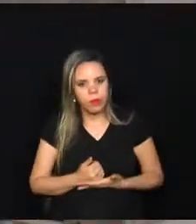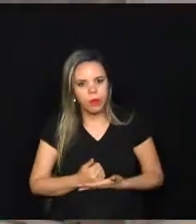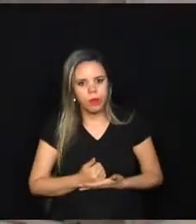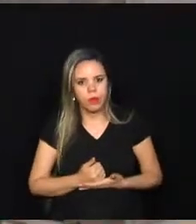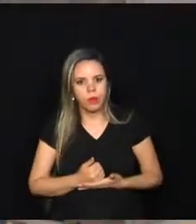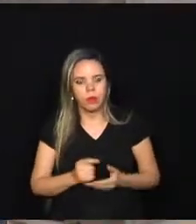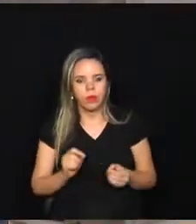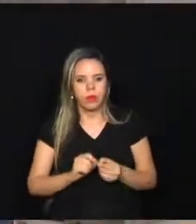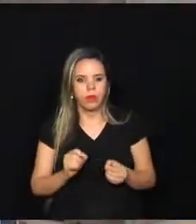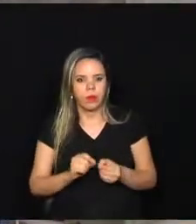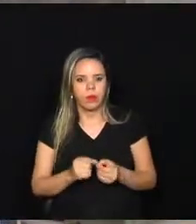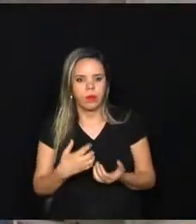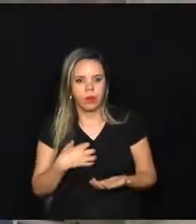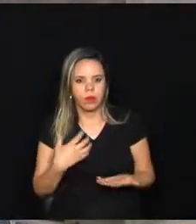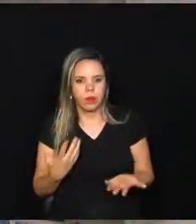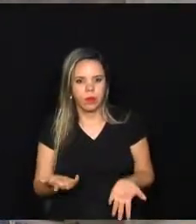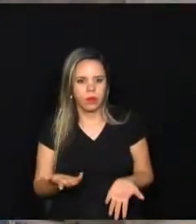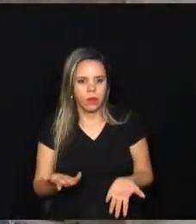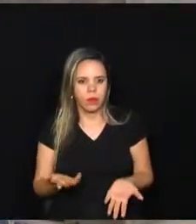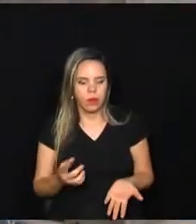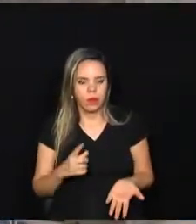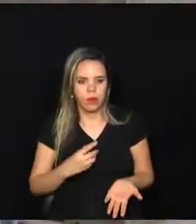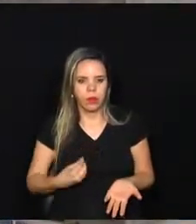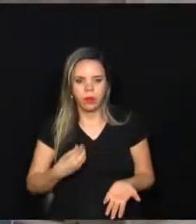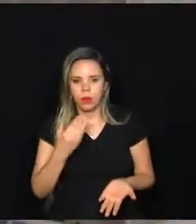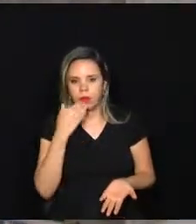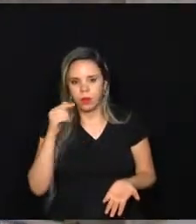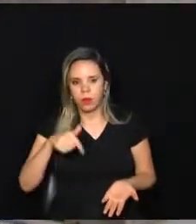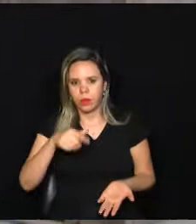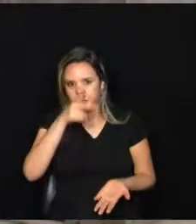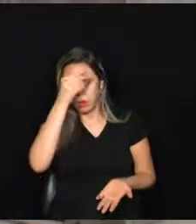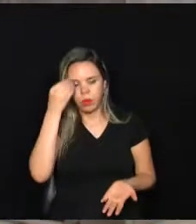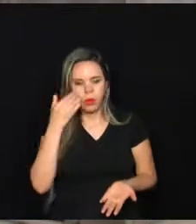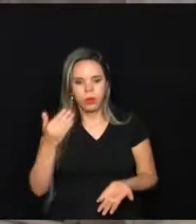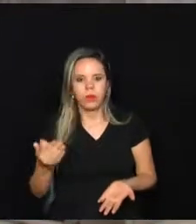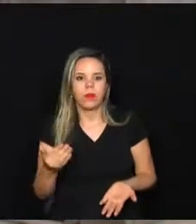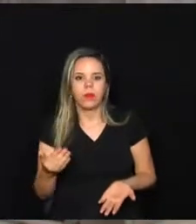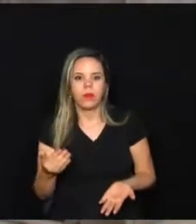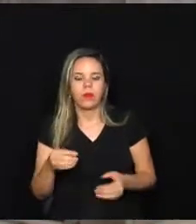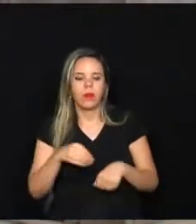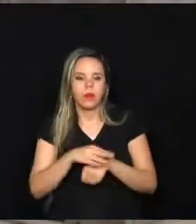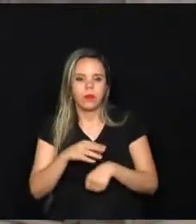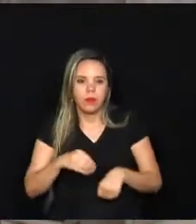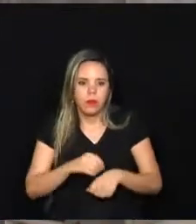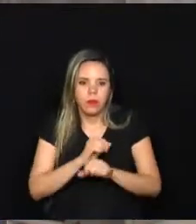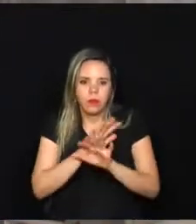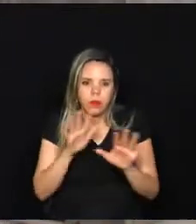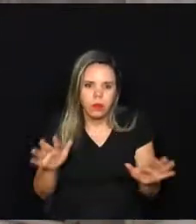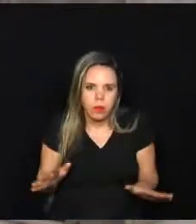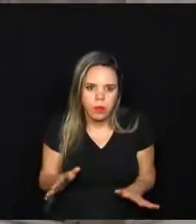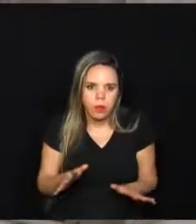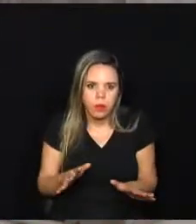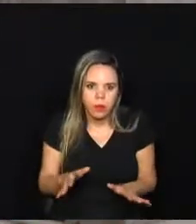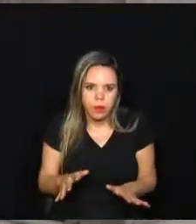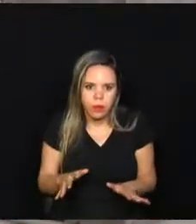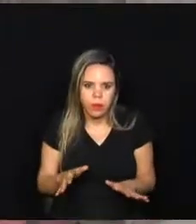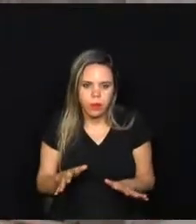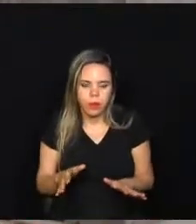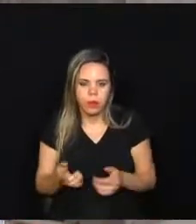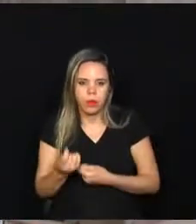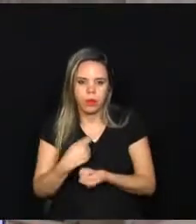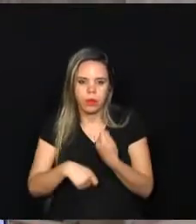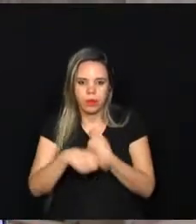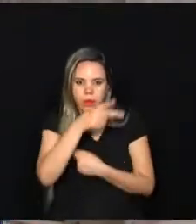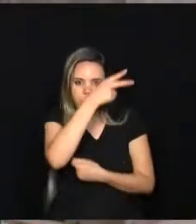o recolhimento foi feito de alguma forma. E o que nós estamos pedindo aqui é uma publicidade, a fim de trazer transparência a